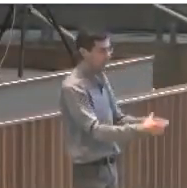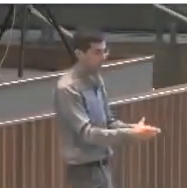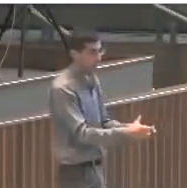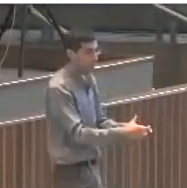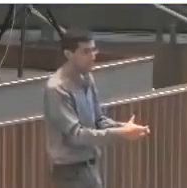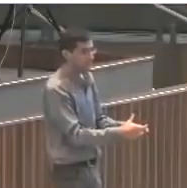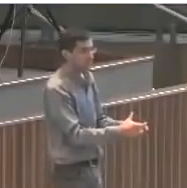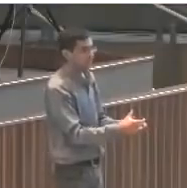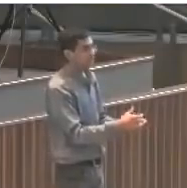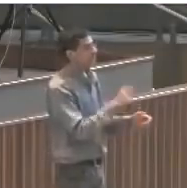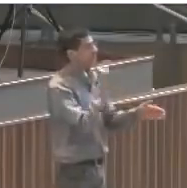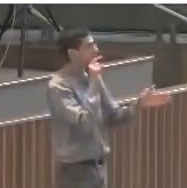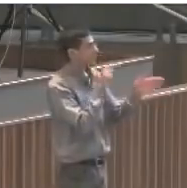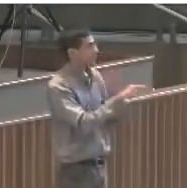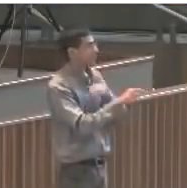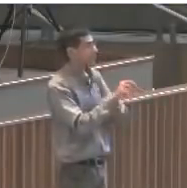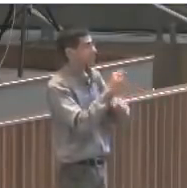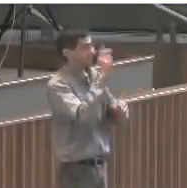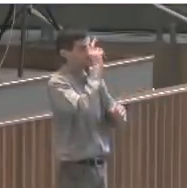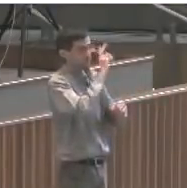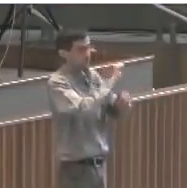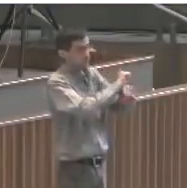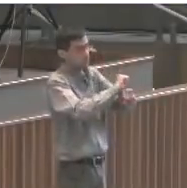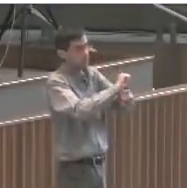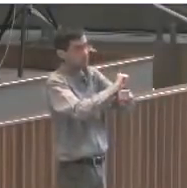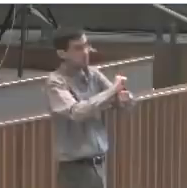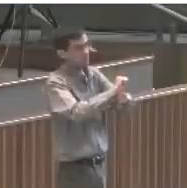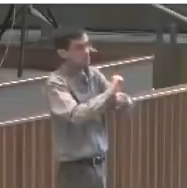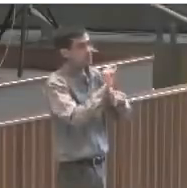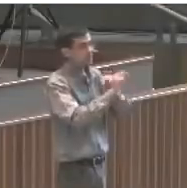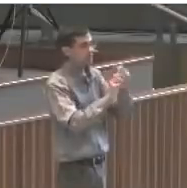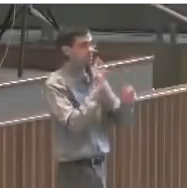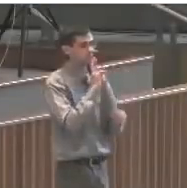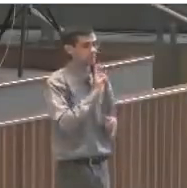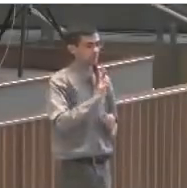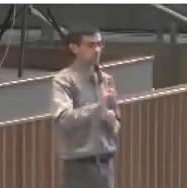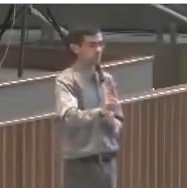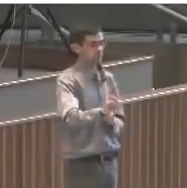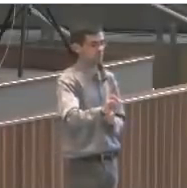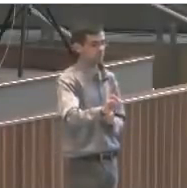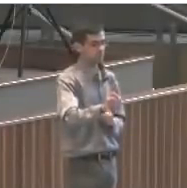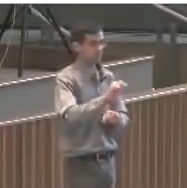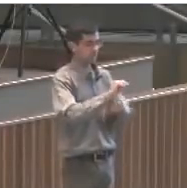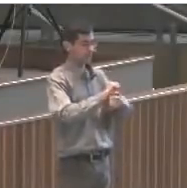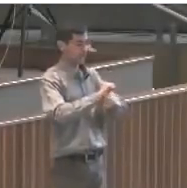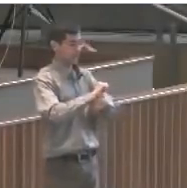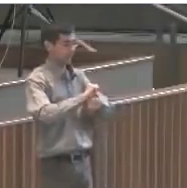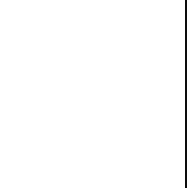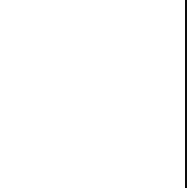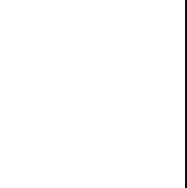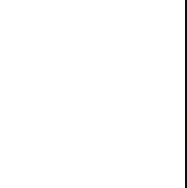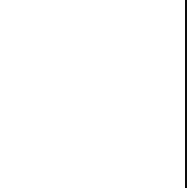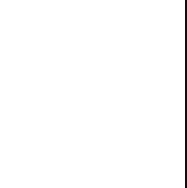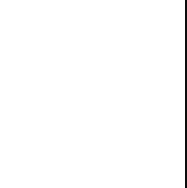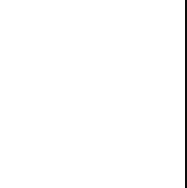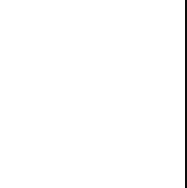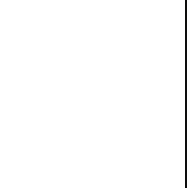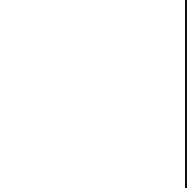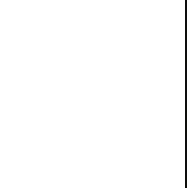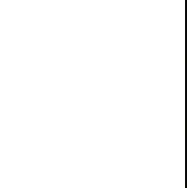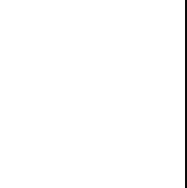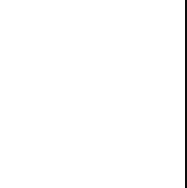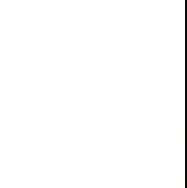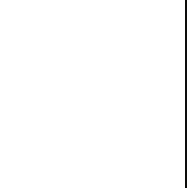para a história de abraão e diz à qual seria a resposta abraão e o seu filho estavam